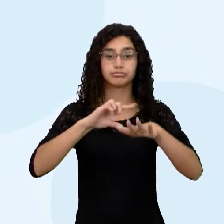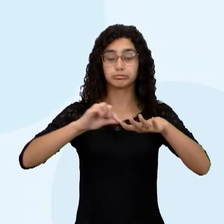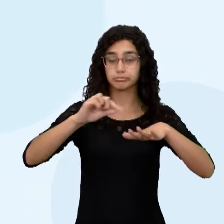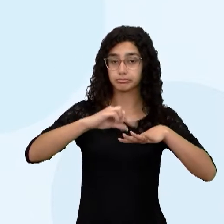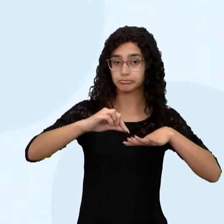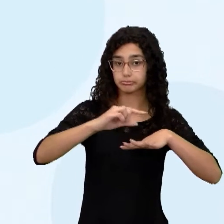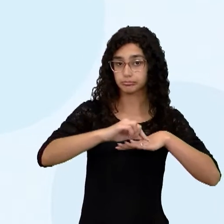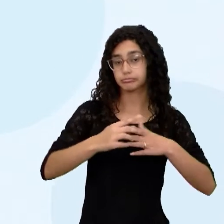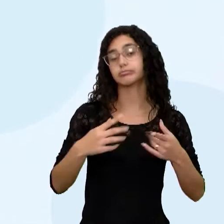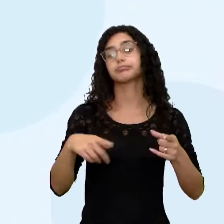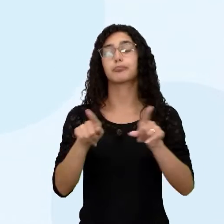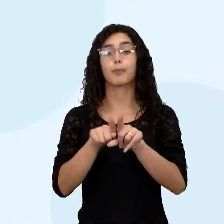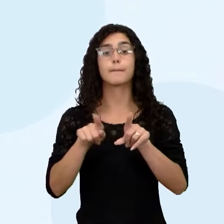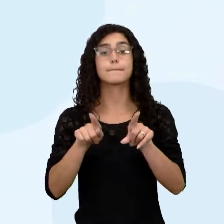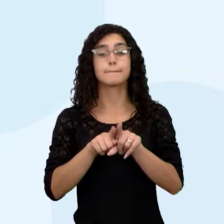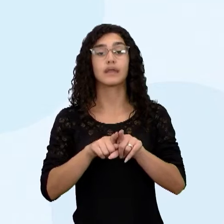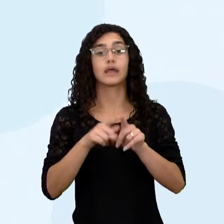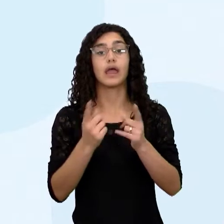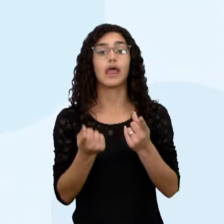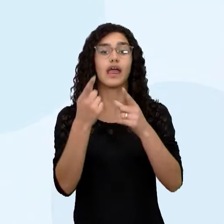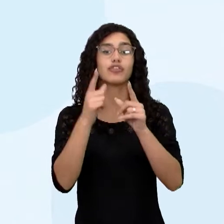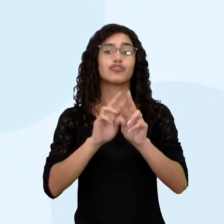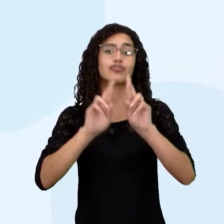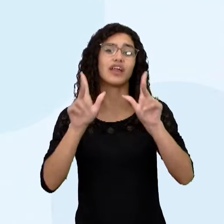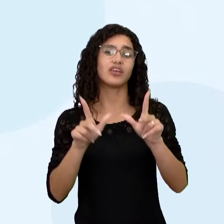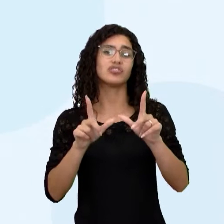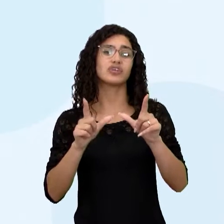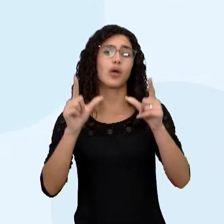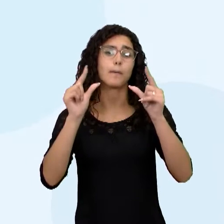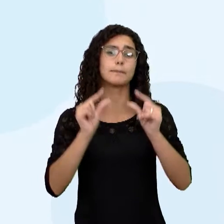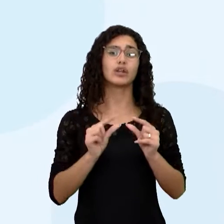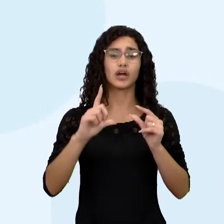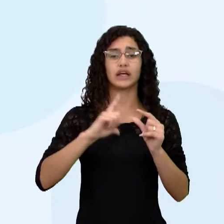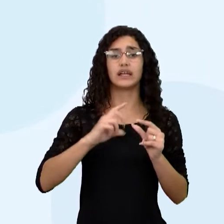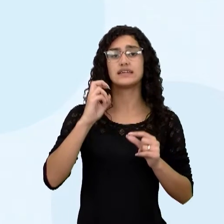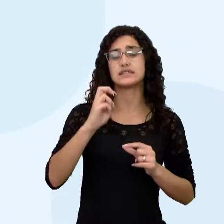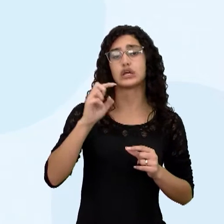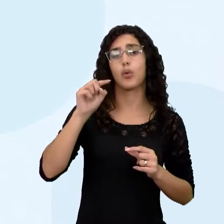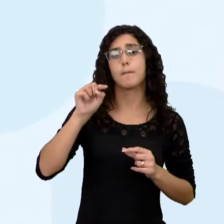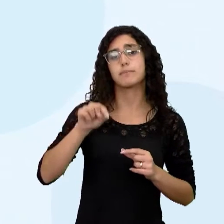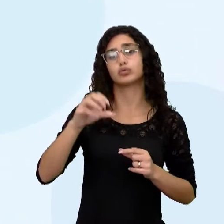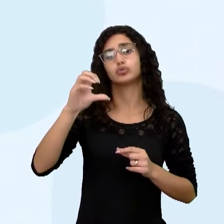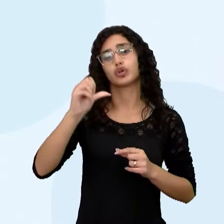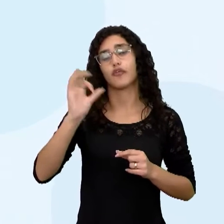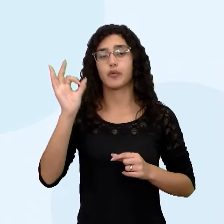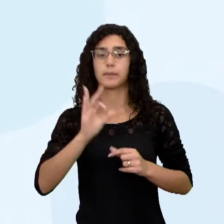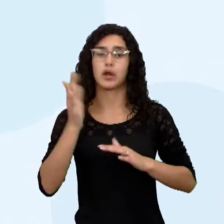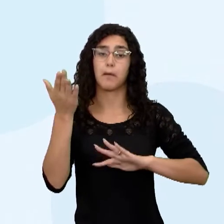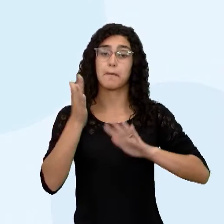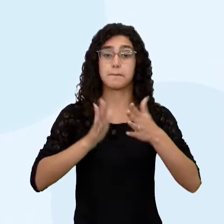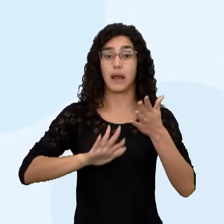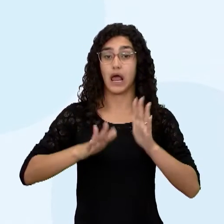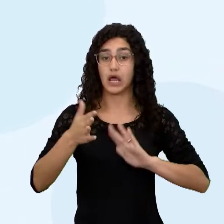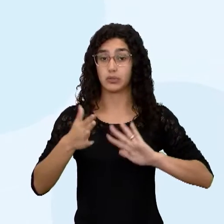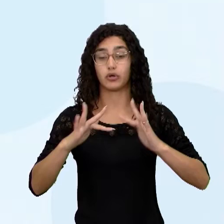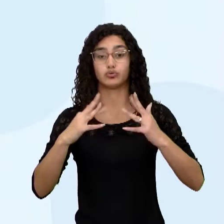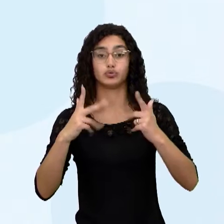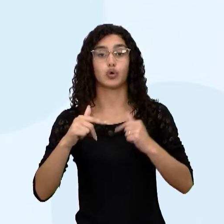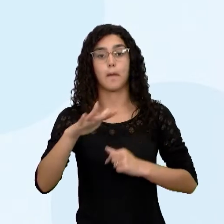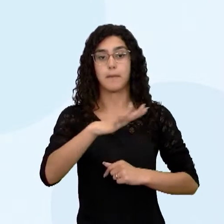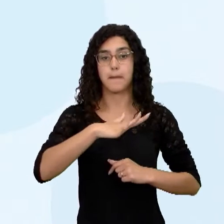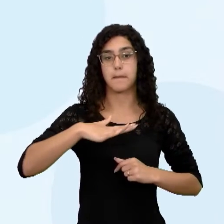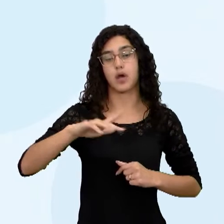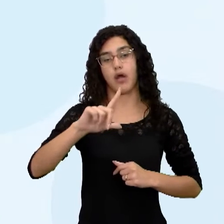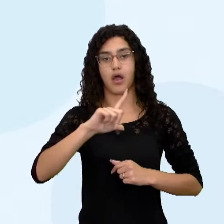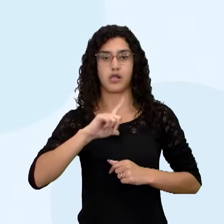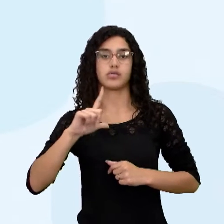aí, né? E a Oceania é o contrário, é o menor, tem 5,9% mais ou menos de todo o território